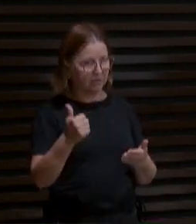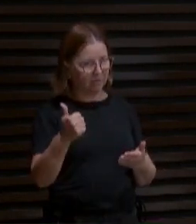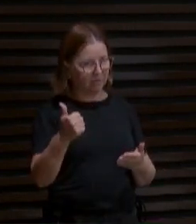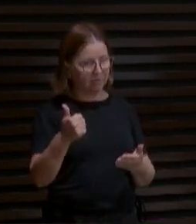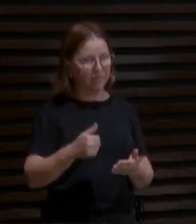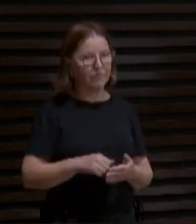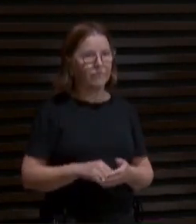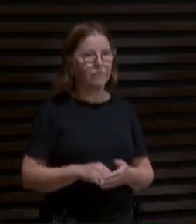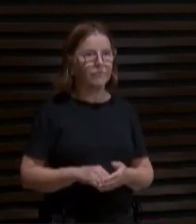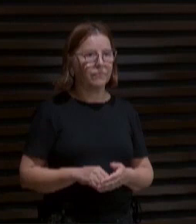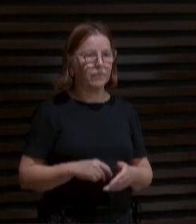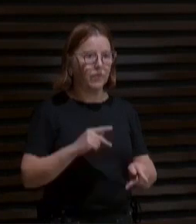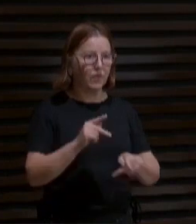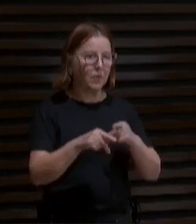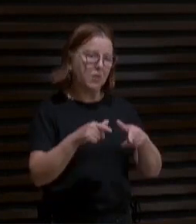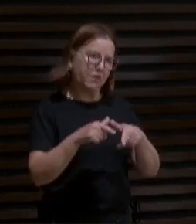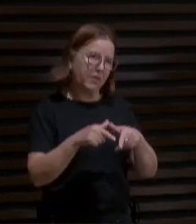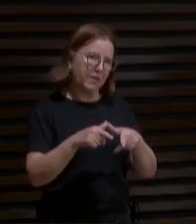O povo de Israel